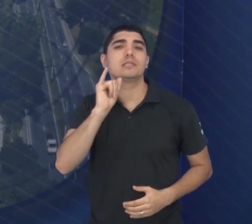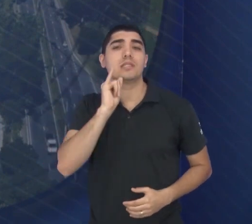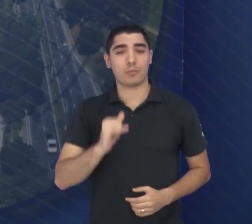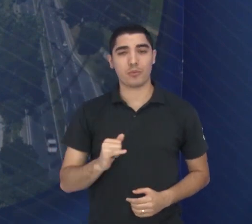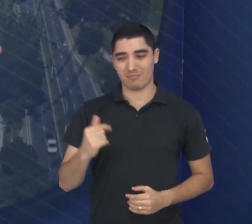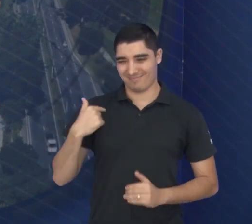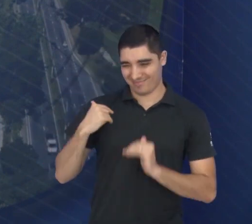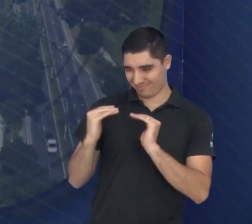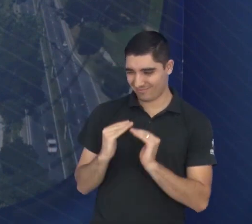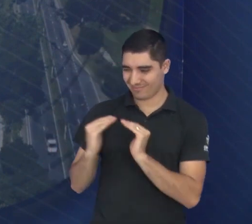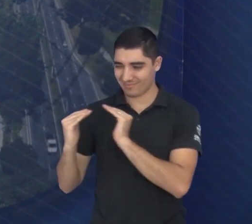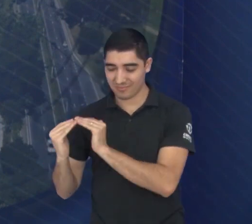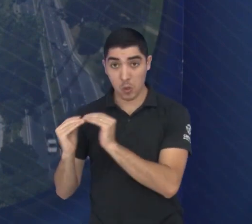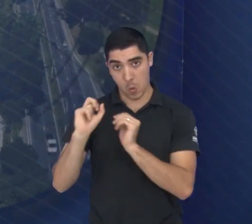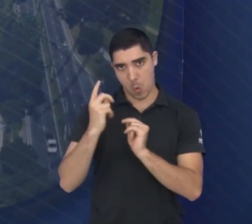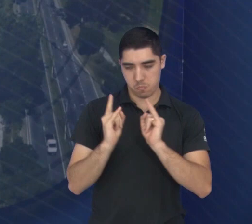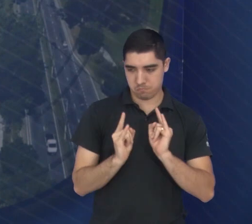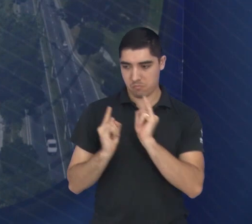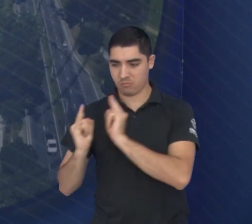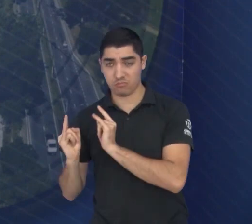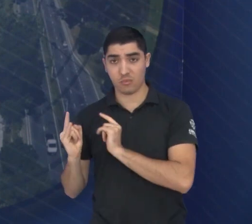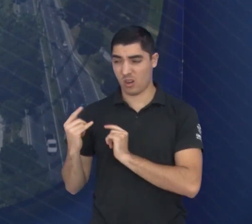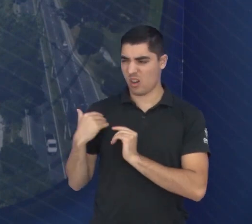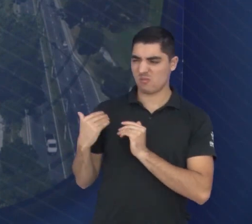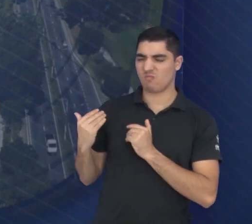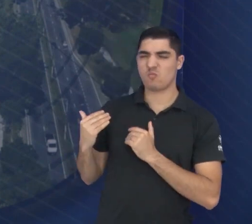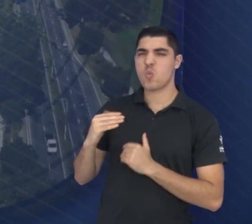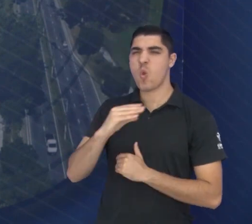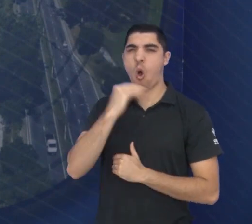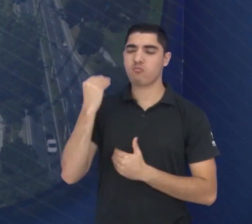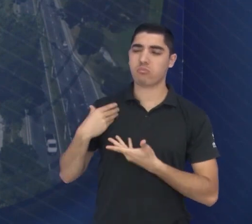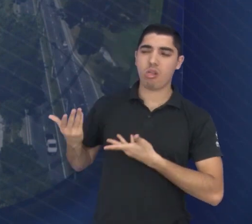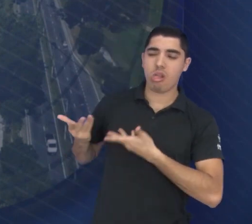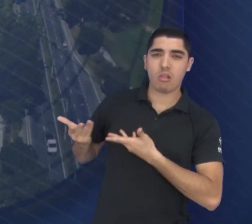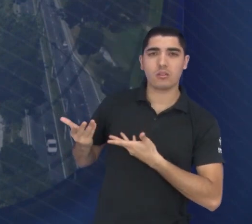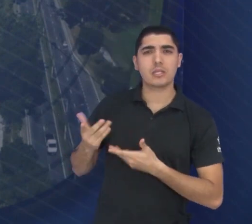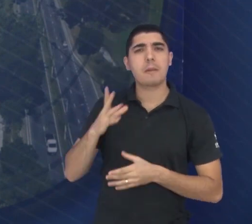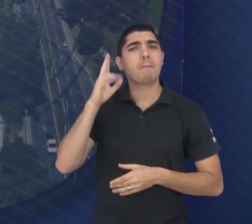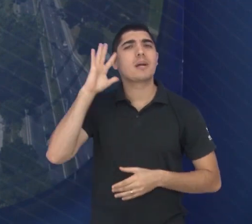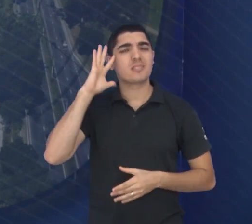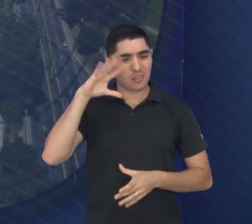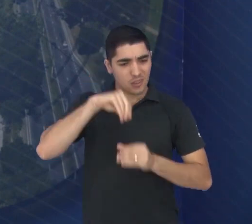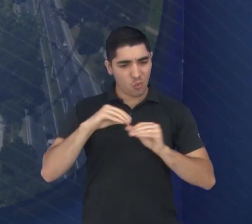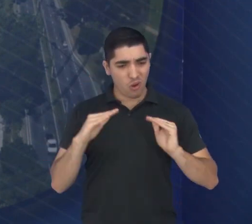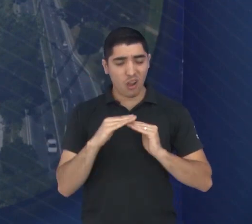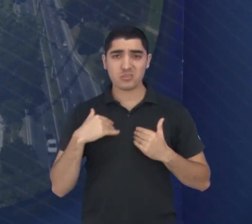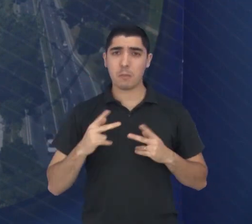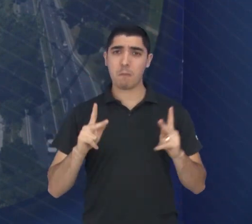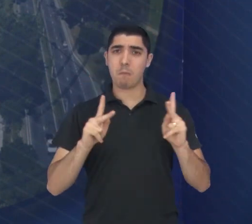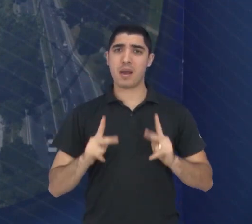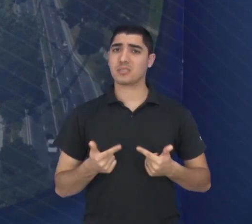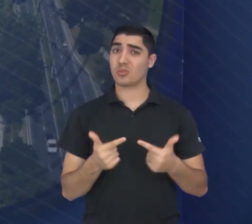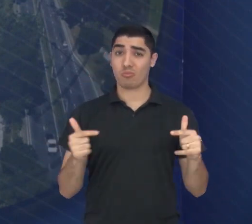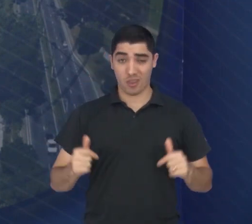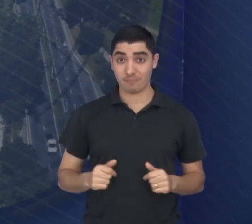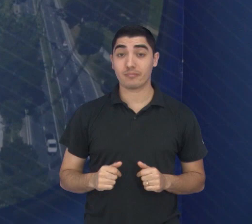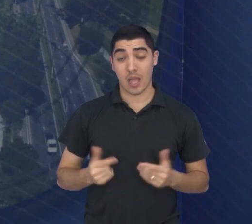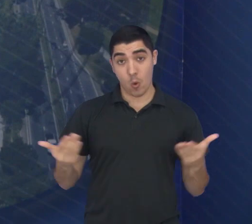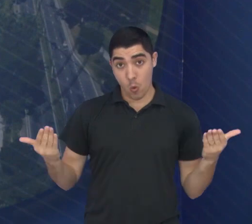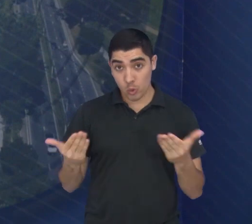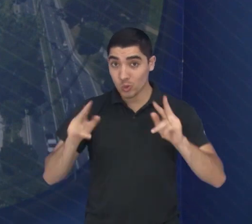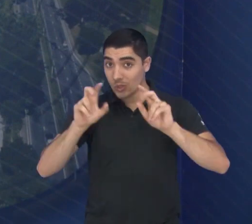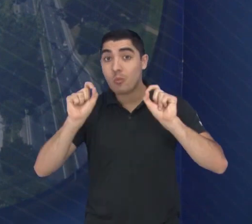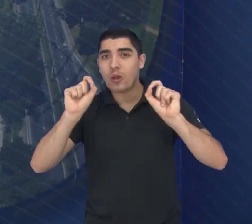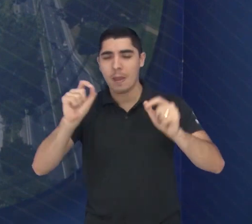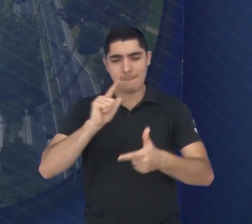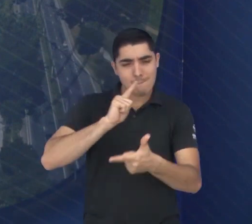bem com um vizinho, por exemplo. Não ter paz dentro da sua própria casa. Difícil, né? Crise e conflito nos condomínios,